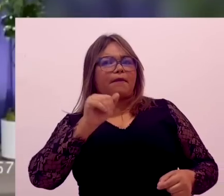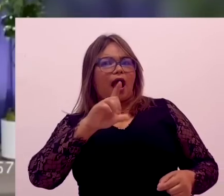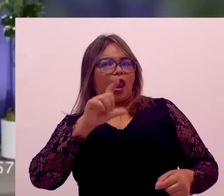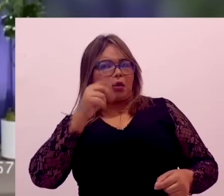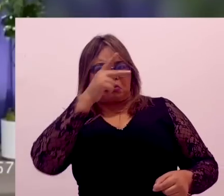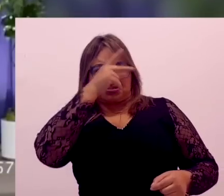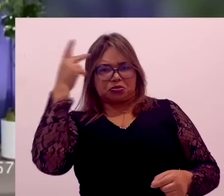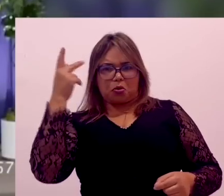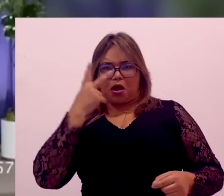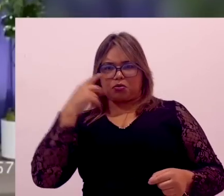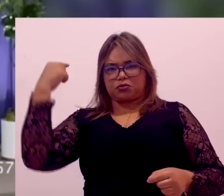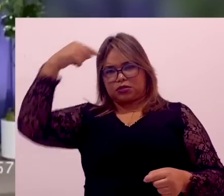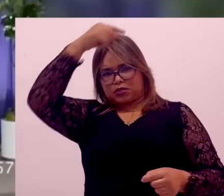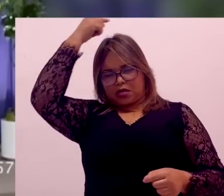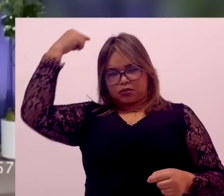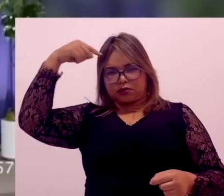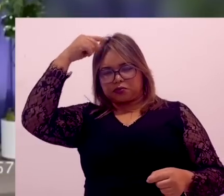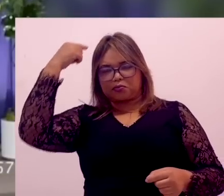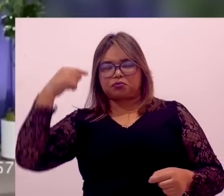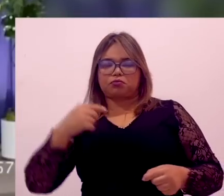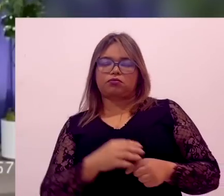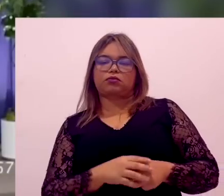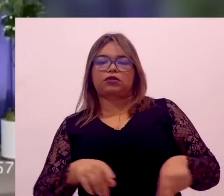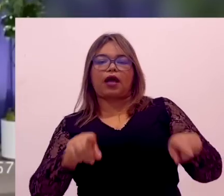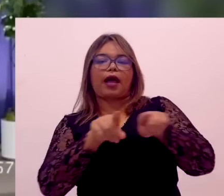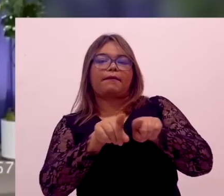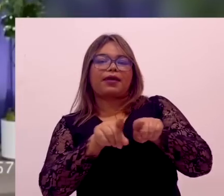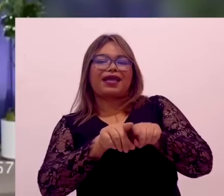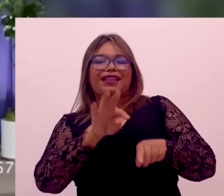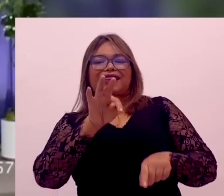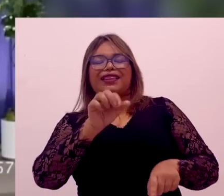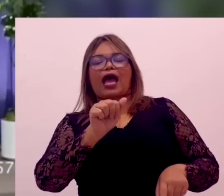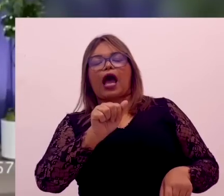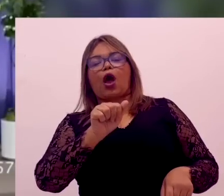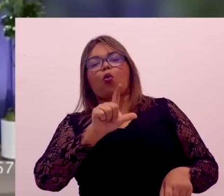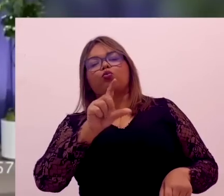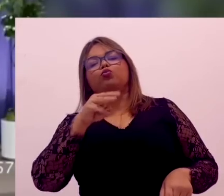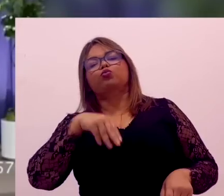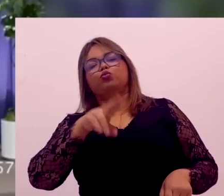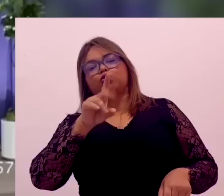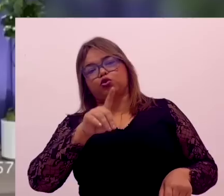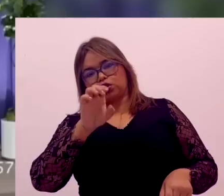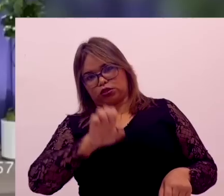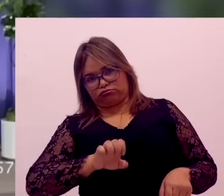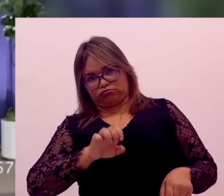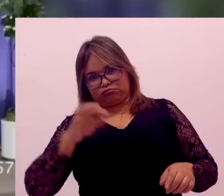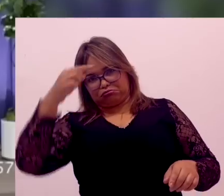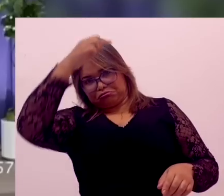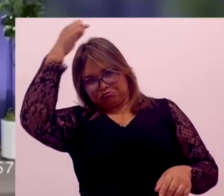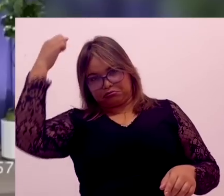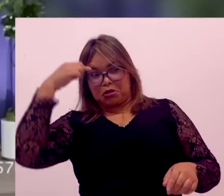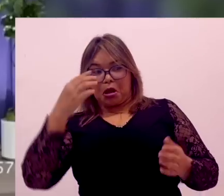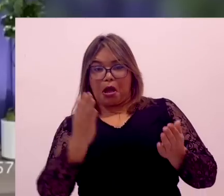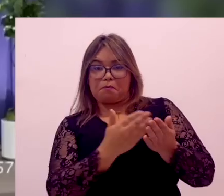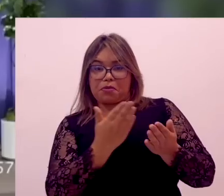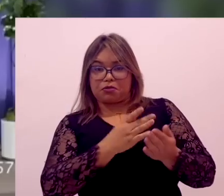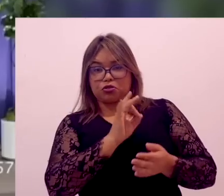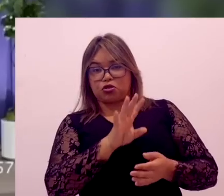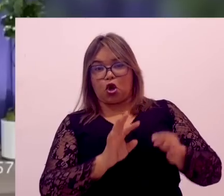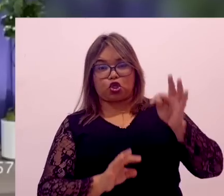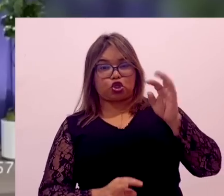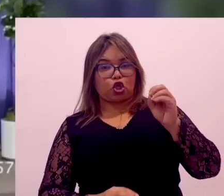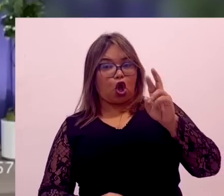de Santo Talmud. E a Bíblia é apenas chamada de Torá. Isso não é estranho? A Bíblia é chamada de